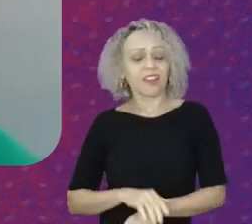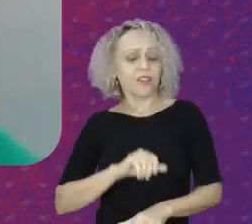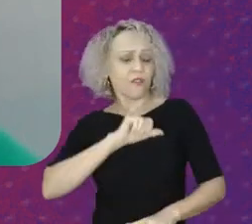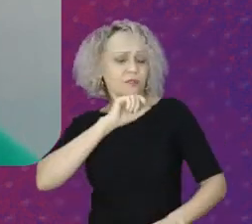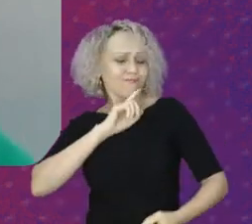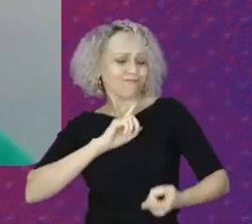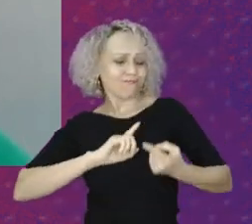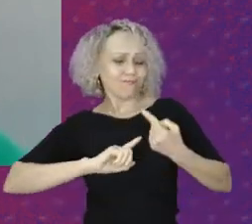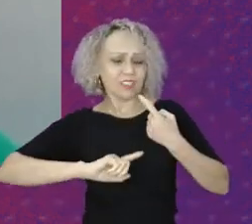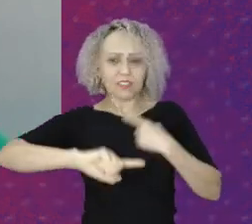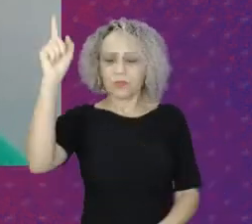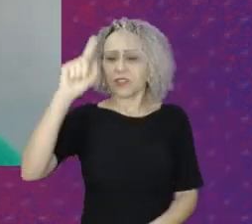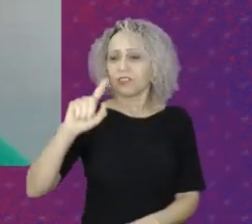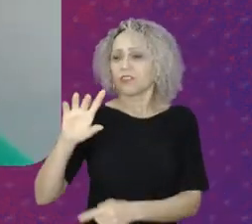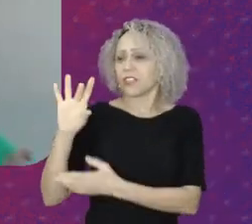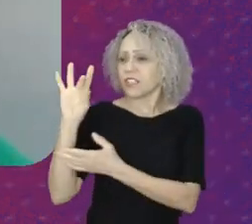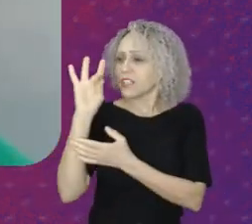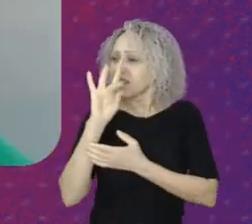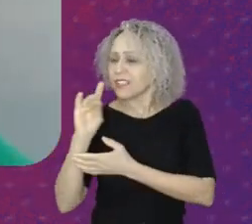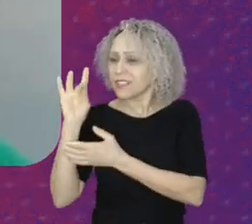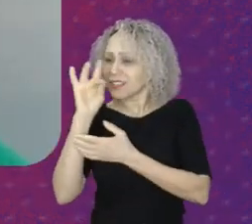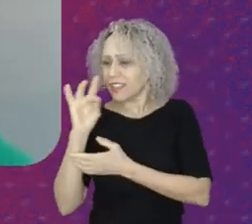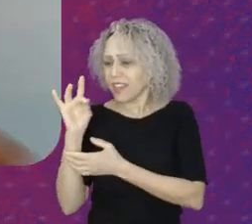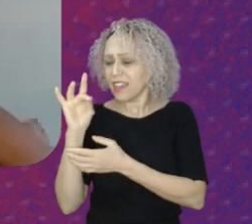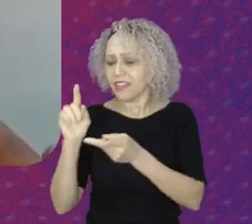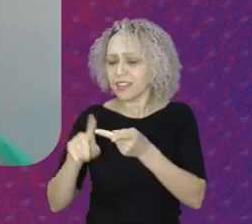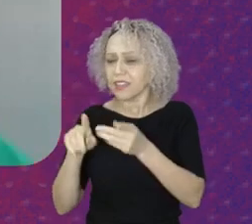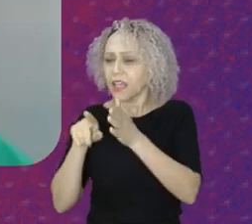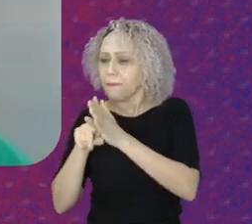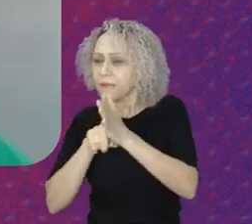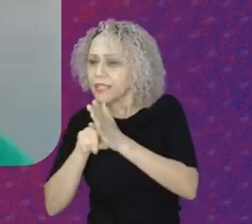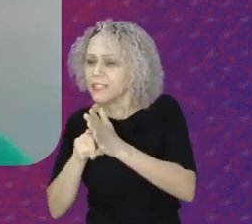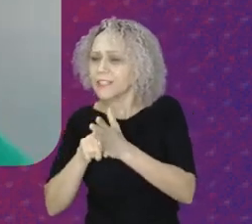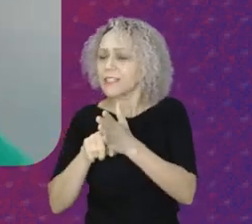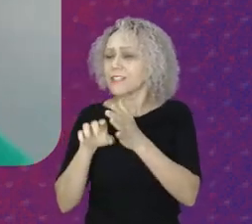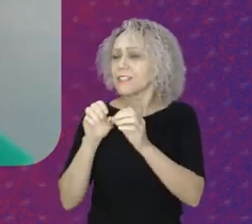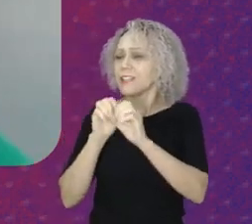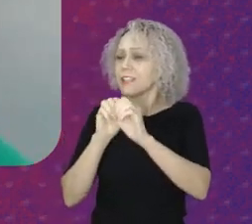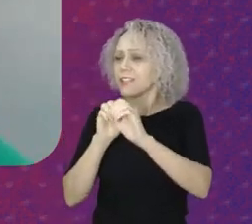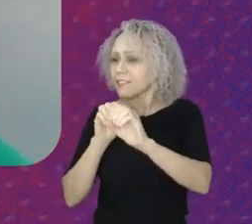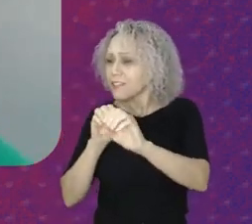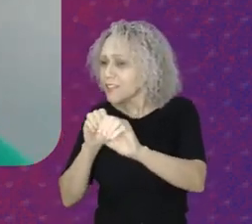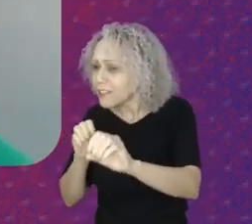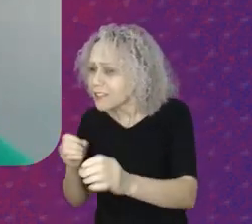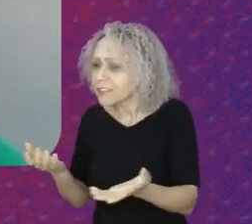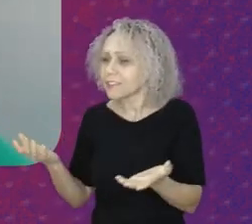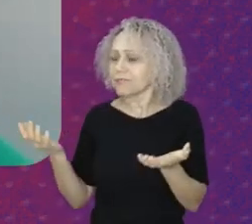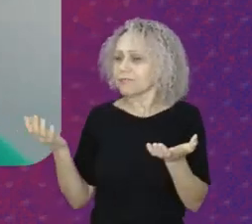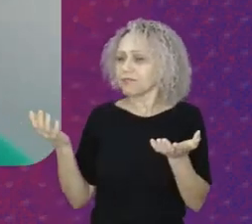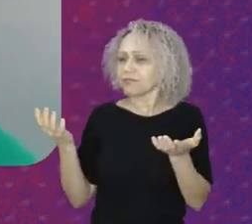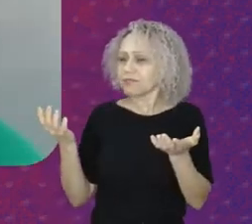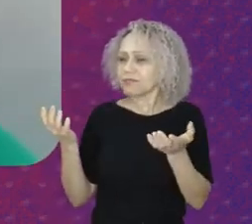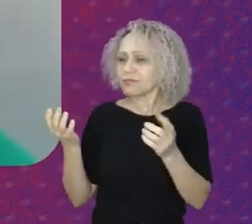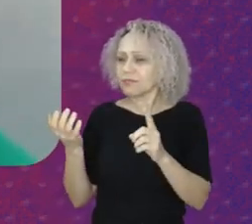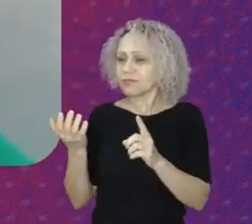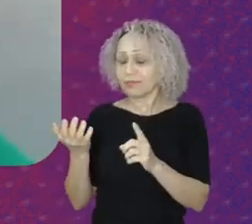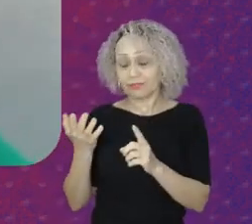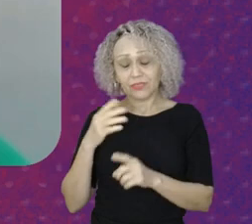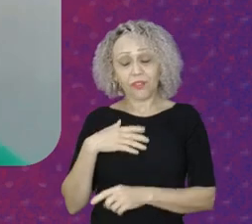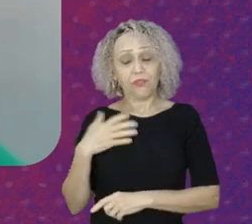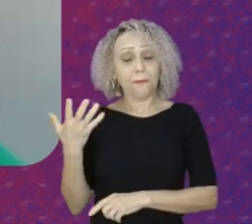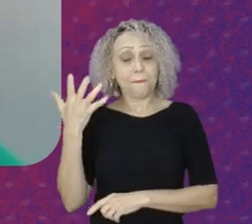transformador da ciência, da pesquisa, da extensão. Foi também muito bonito ver o quanto